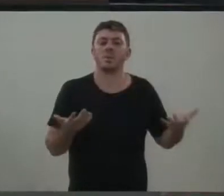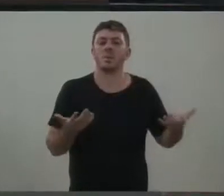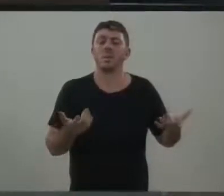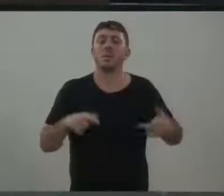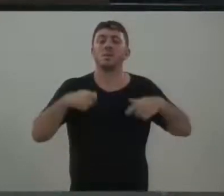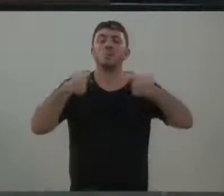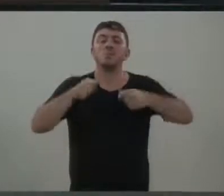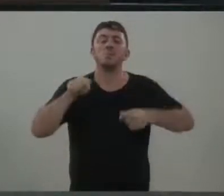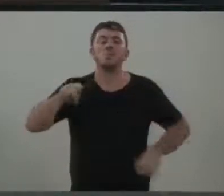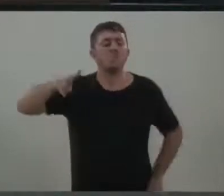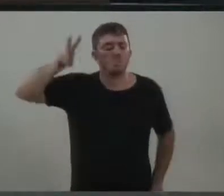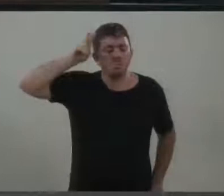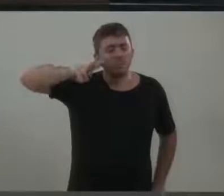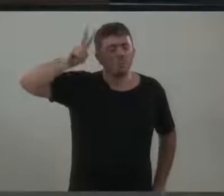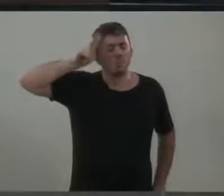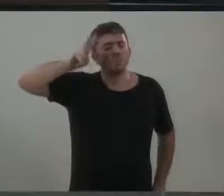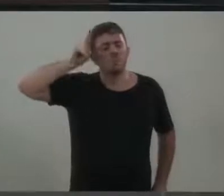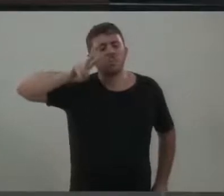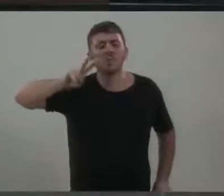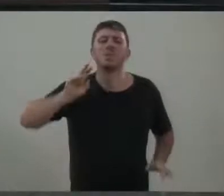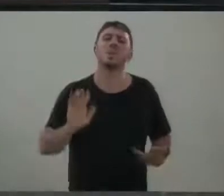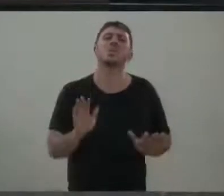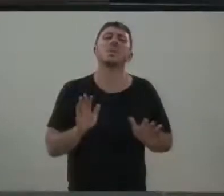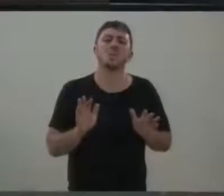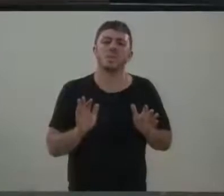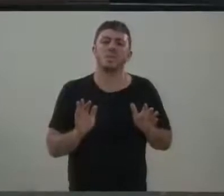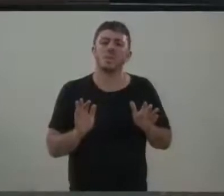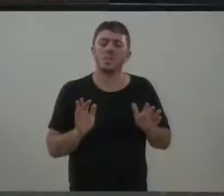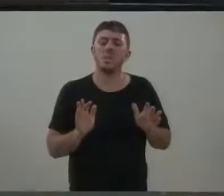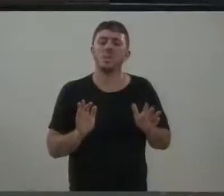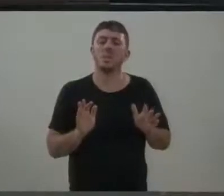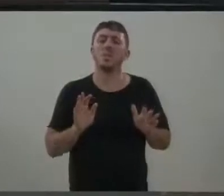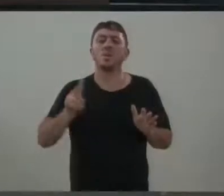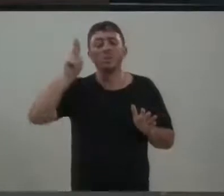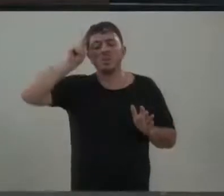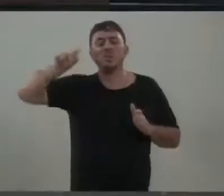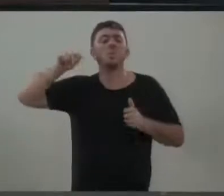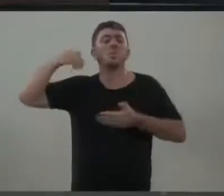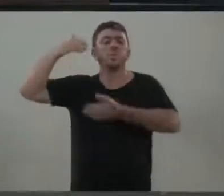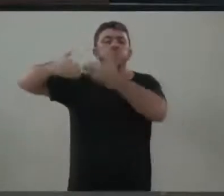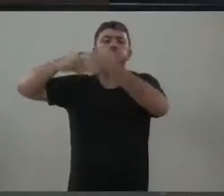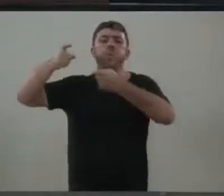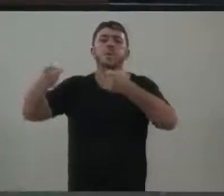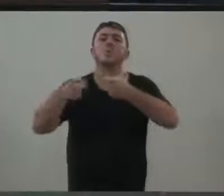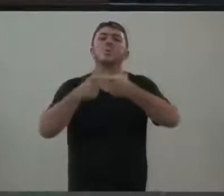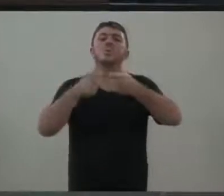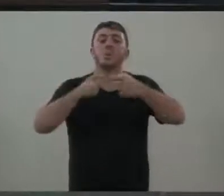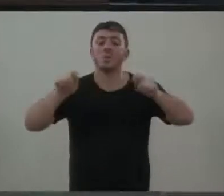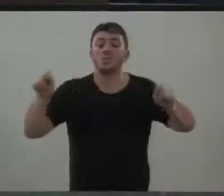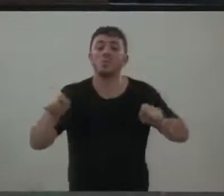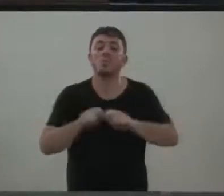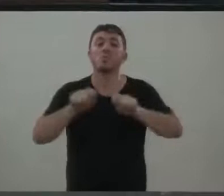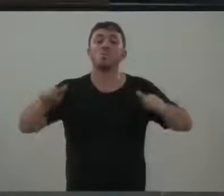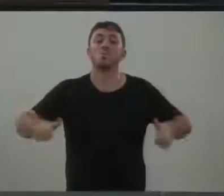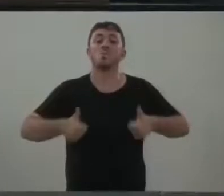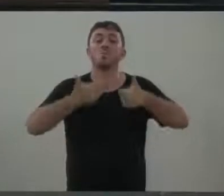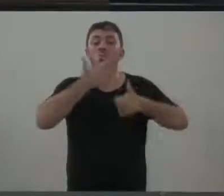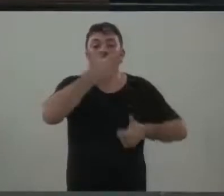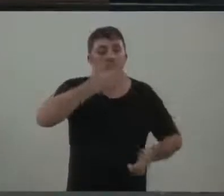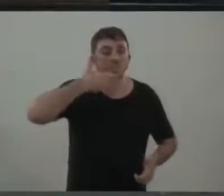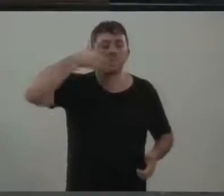remeter a história para saber o que os médicos fizeram e o que poderão fazer no nosso